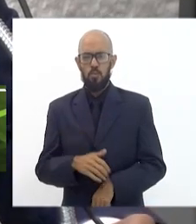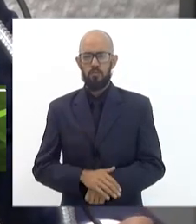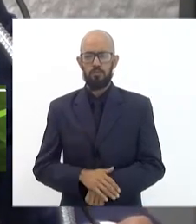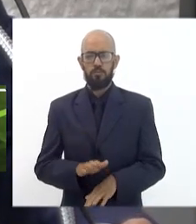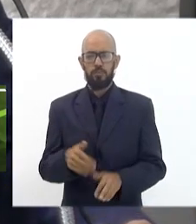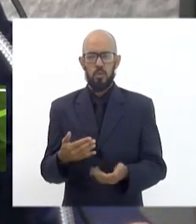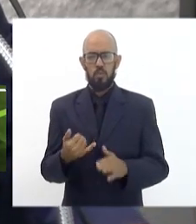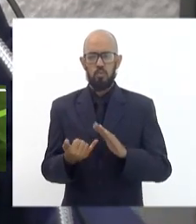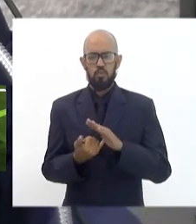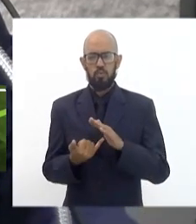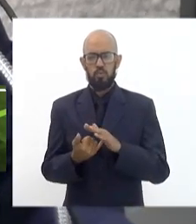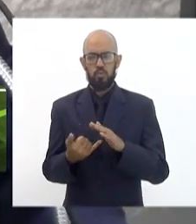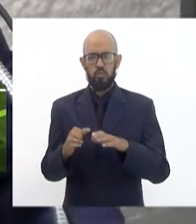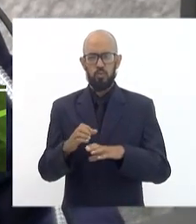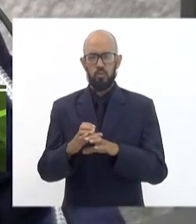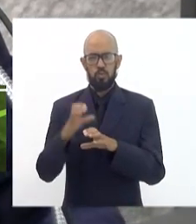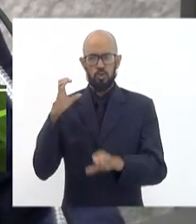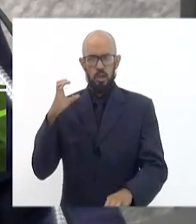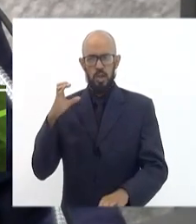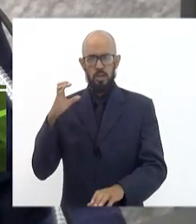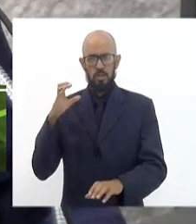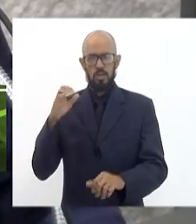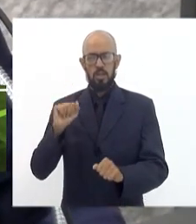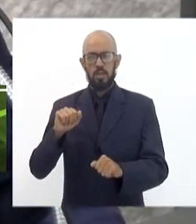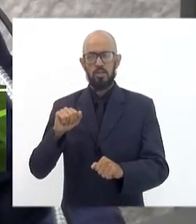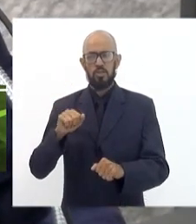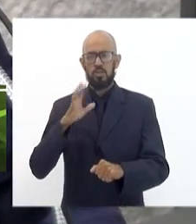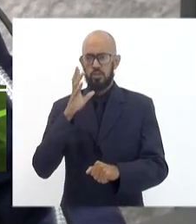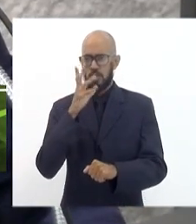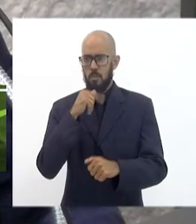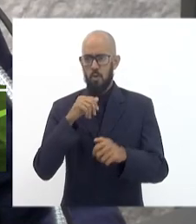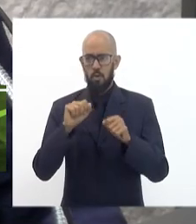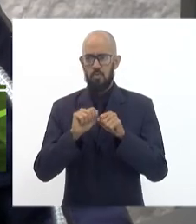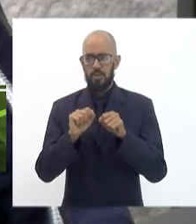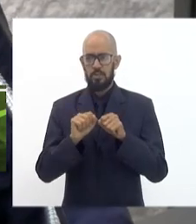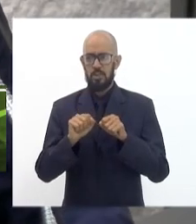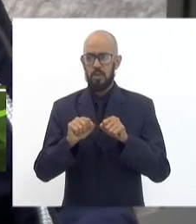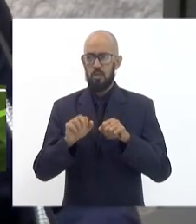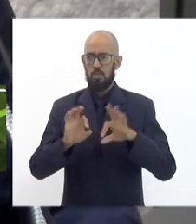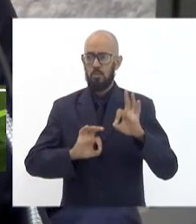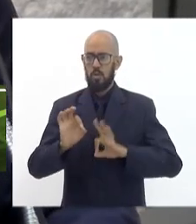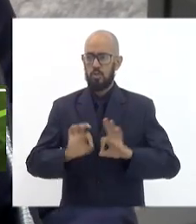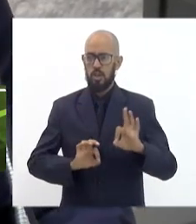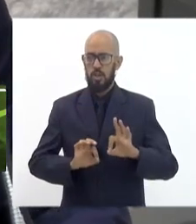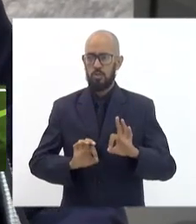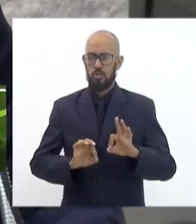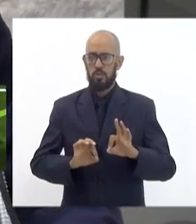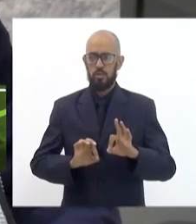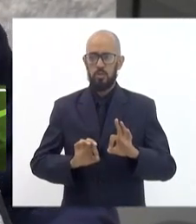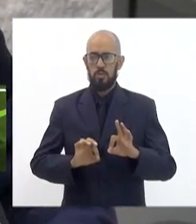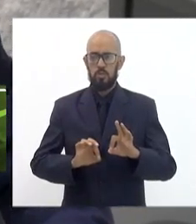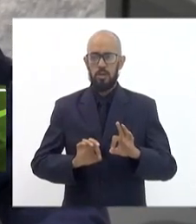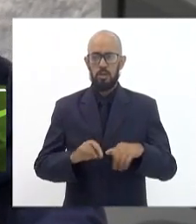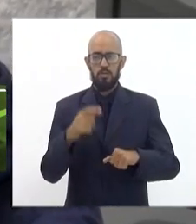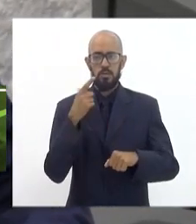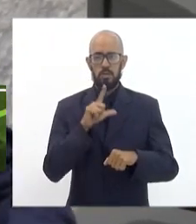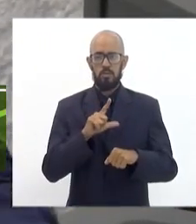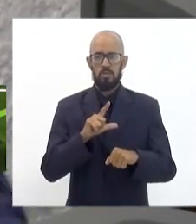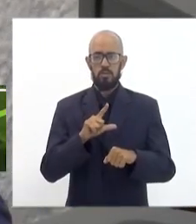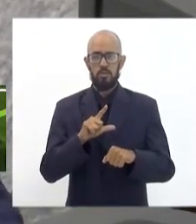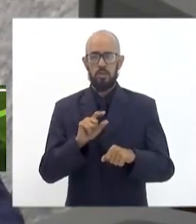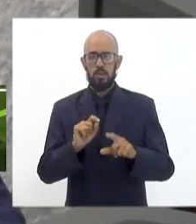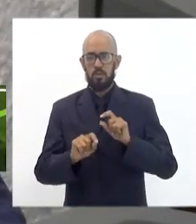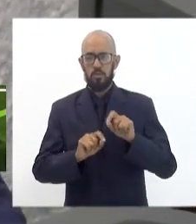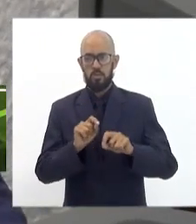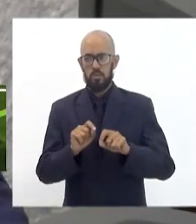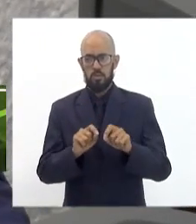Engenharia e nós Demoramos um pouco fazer um projeto para você ter